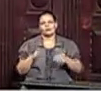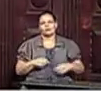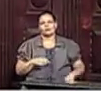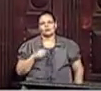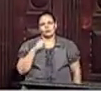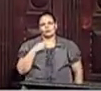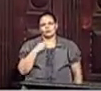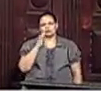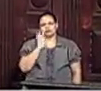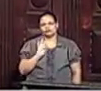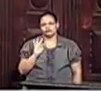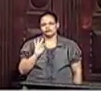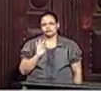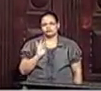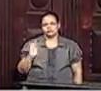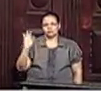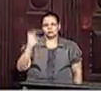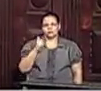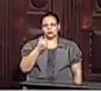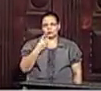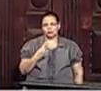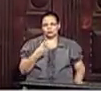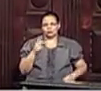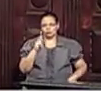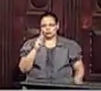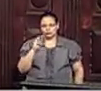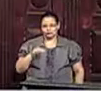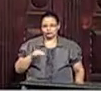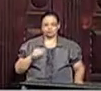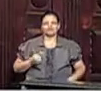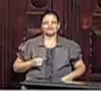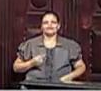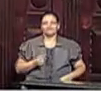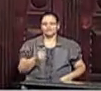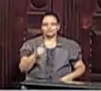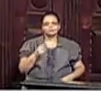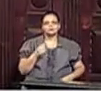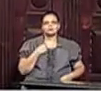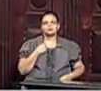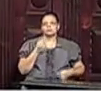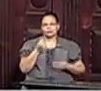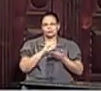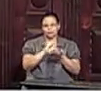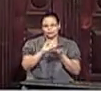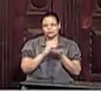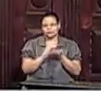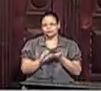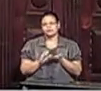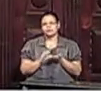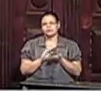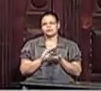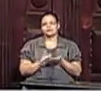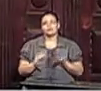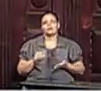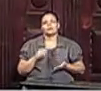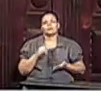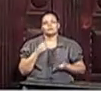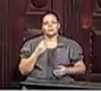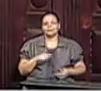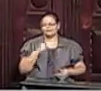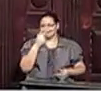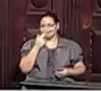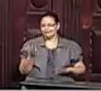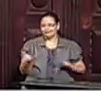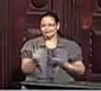era a ponte Rio-Niterói. 14 quilômetros, investimento todo já feito e maturado e só uma caixa